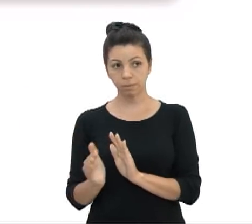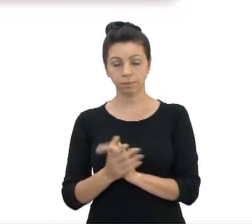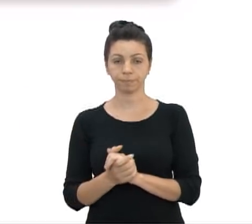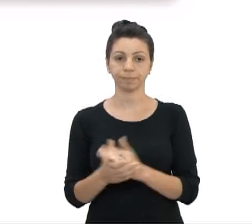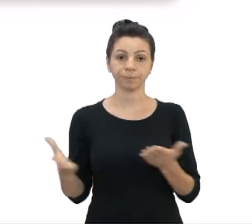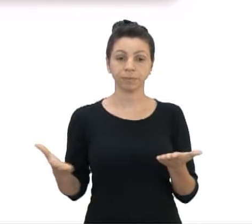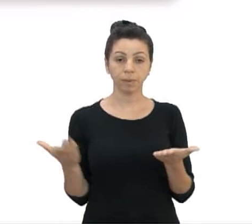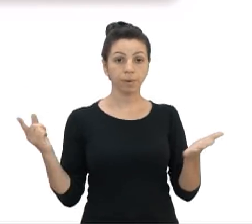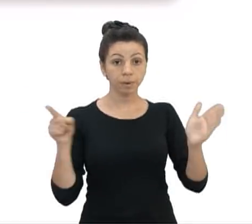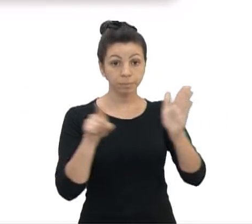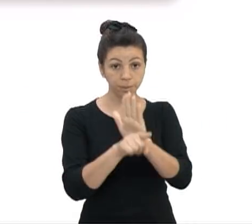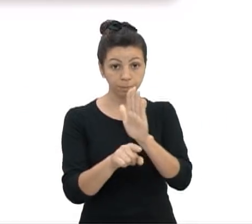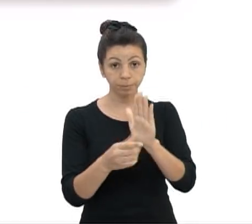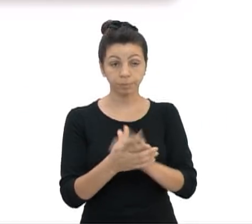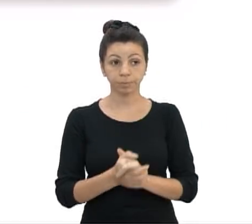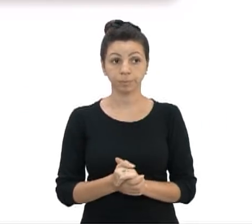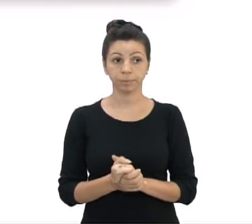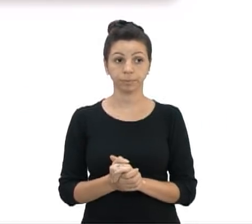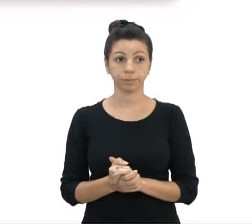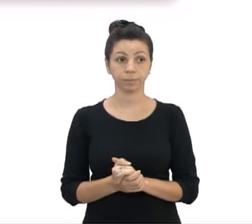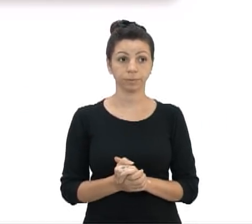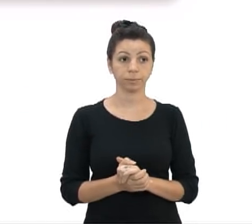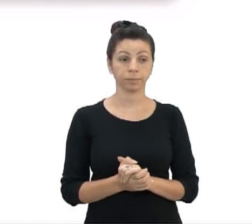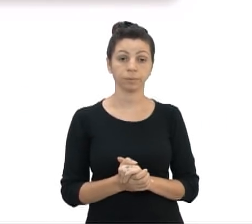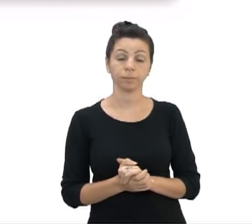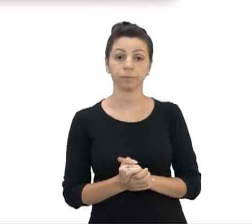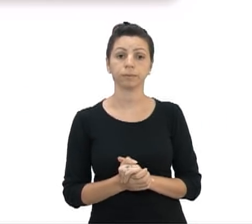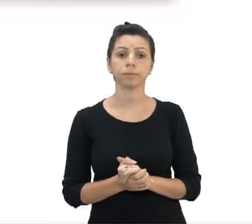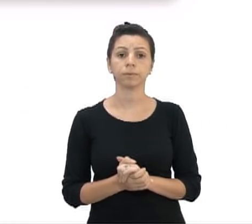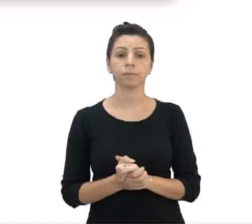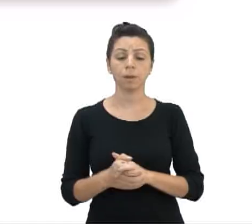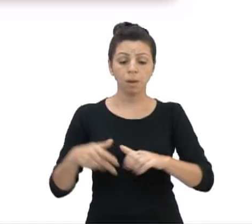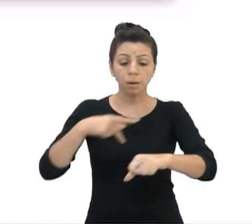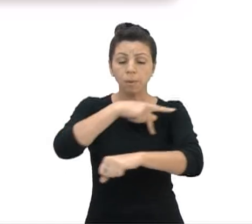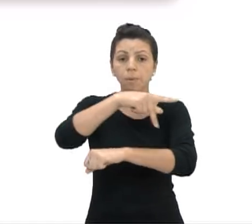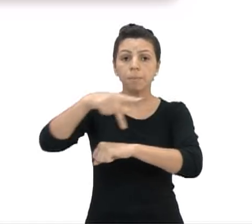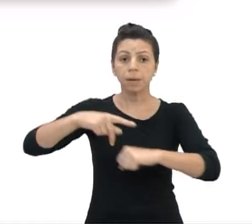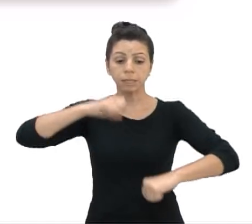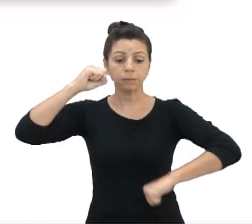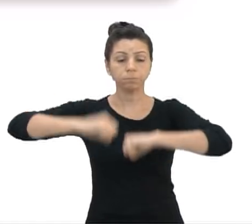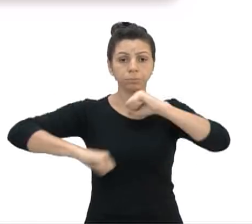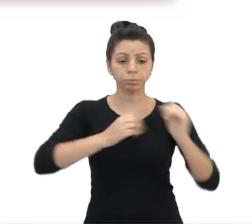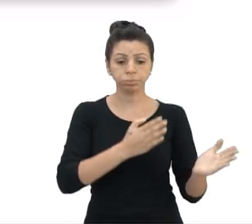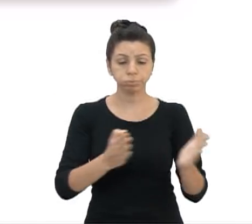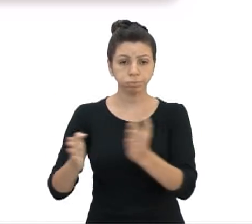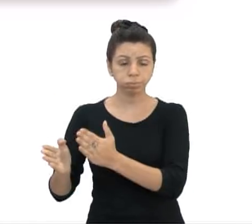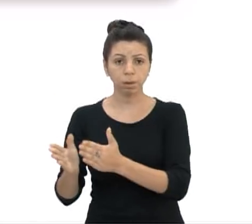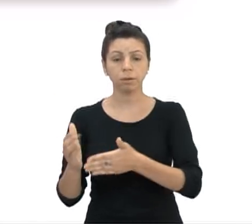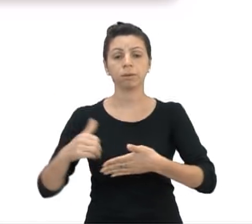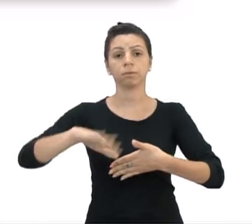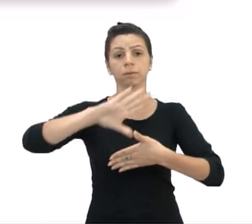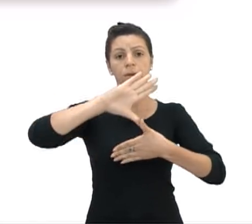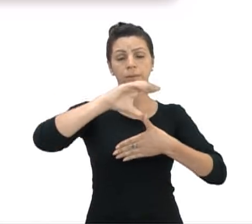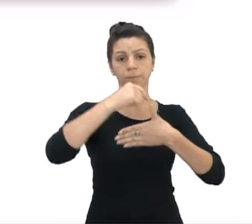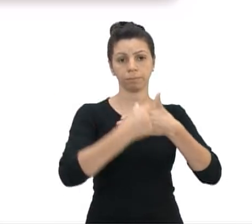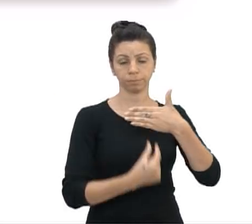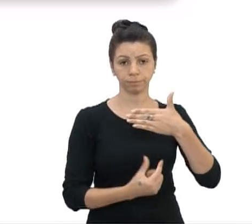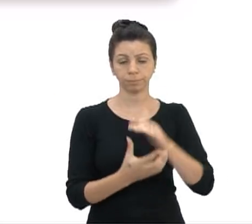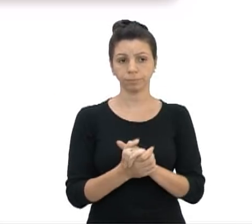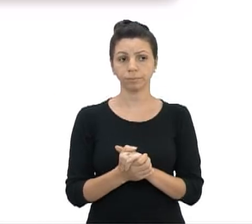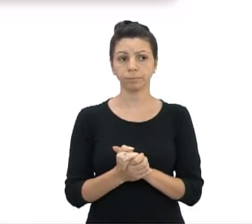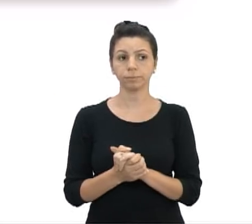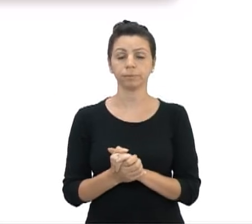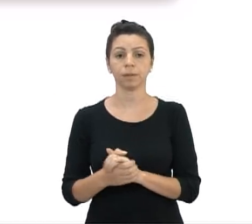aqui na tela para você. Vai lá. Qual é o país mais industrializado da América Latina?